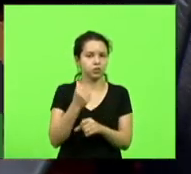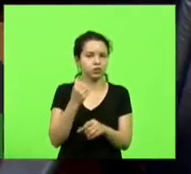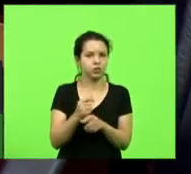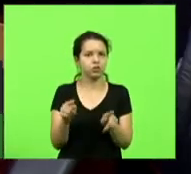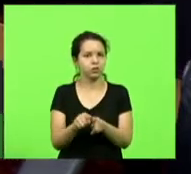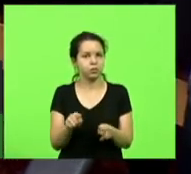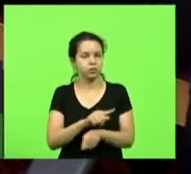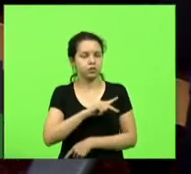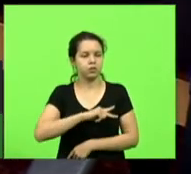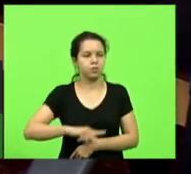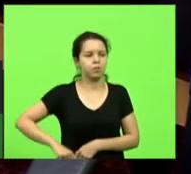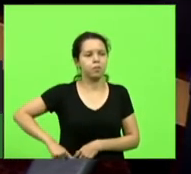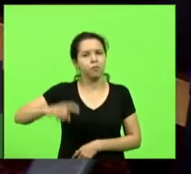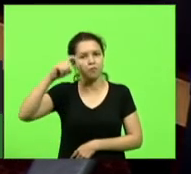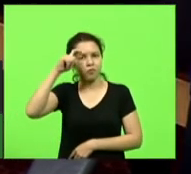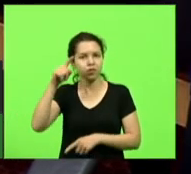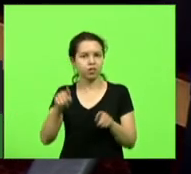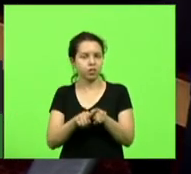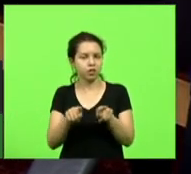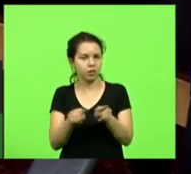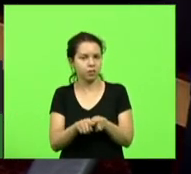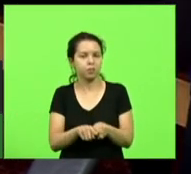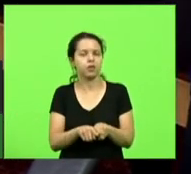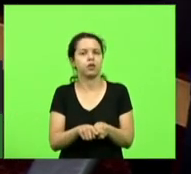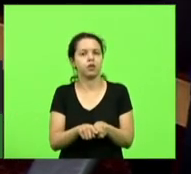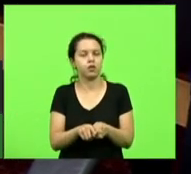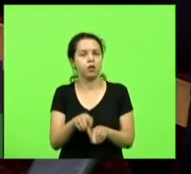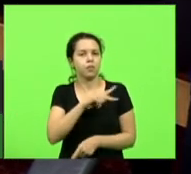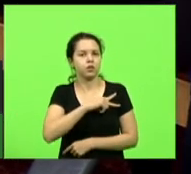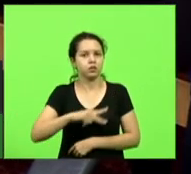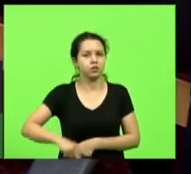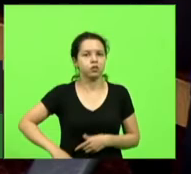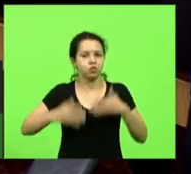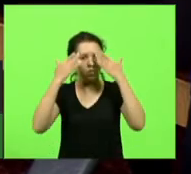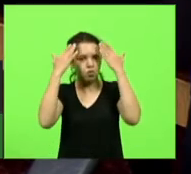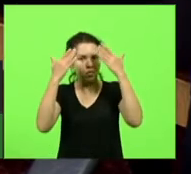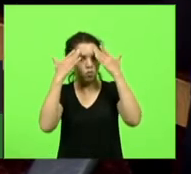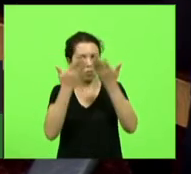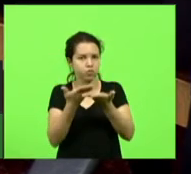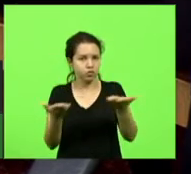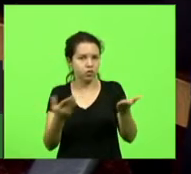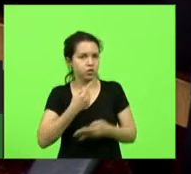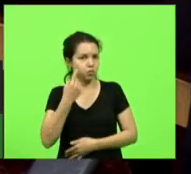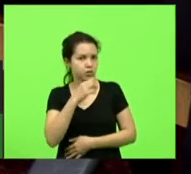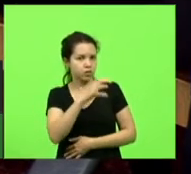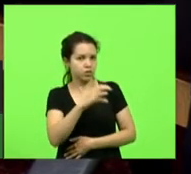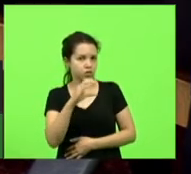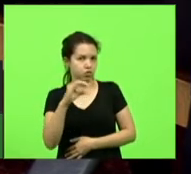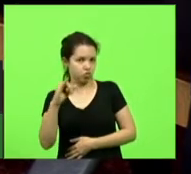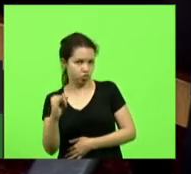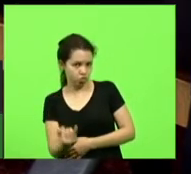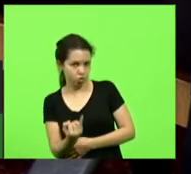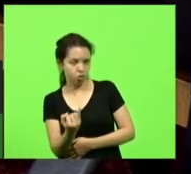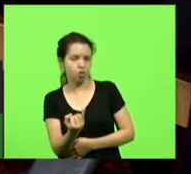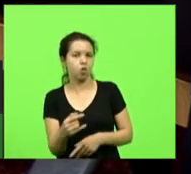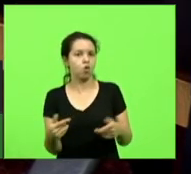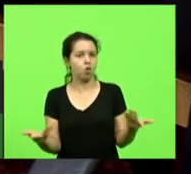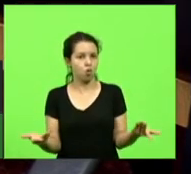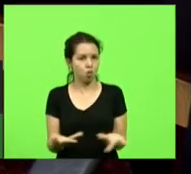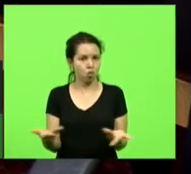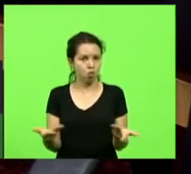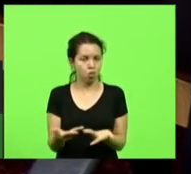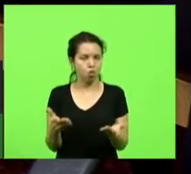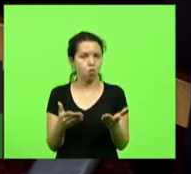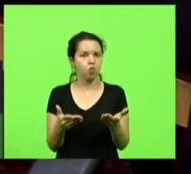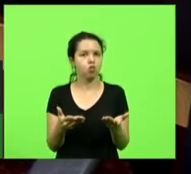Marcos Vieira também, e da mesma forma ao presidente Milton e os deputados da CCJ, que hoje, num